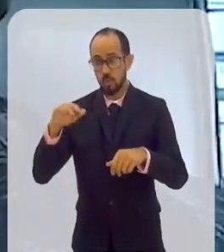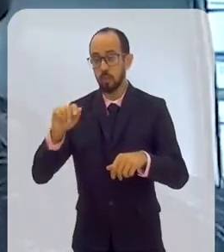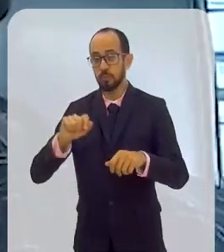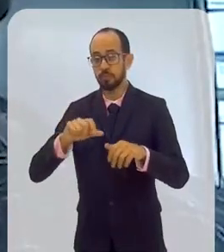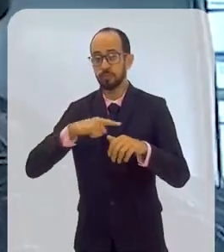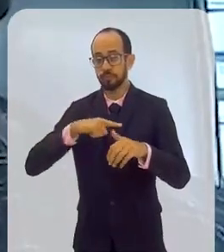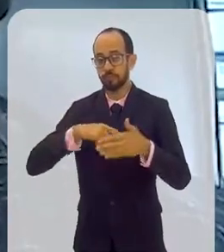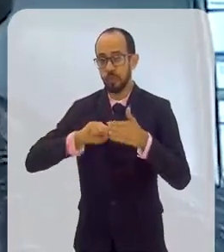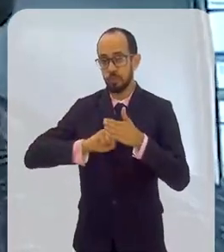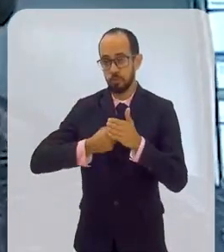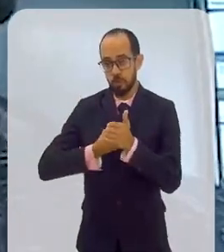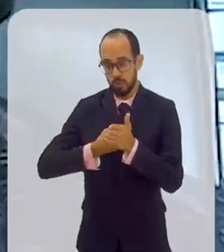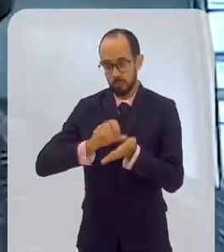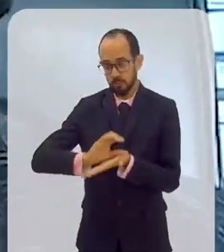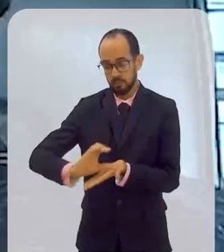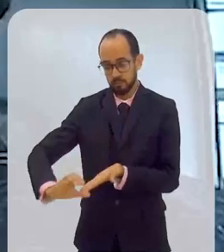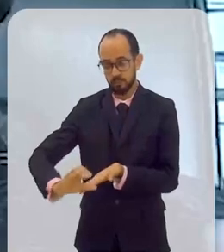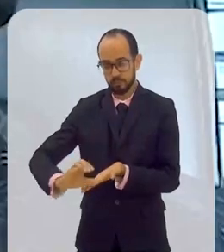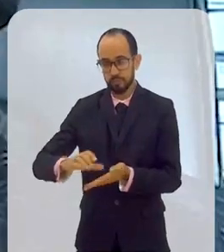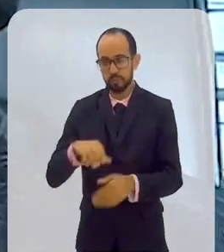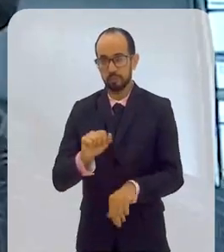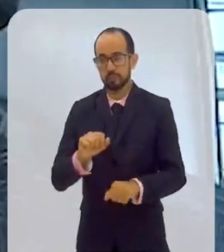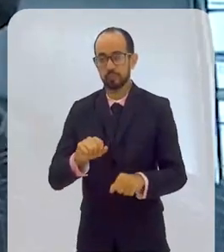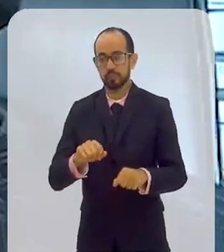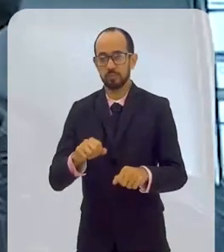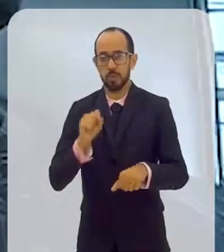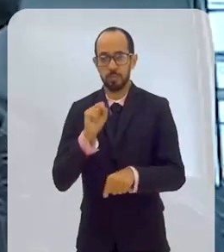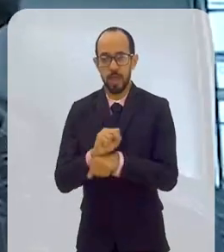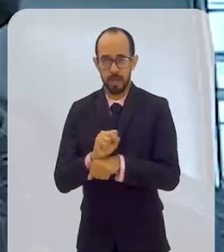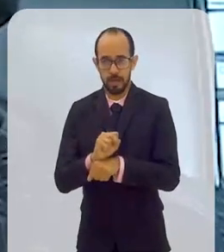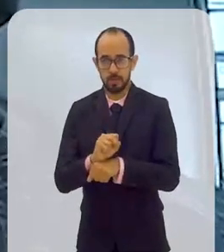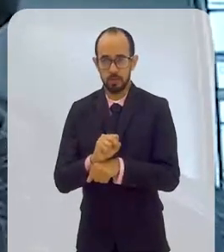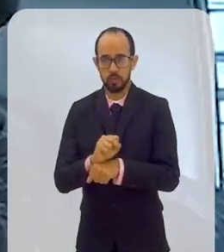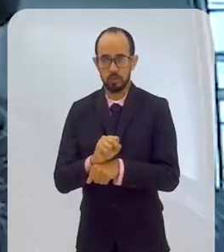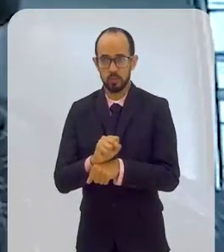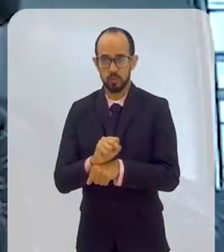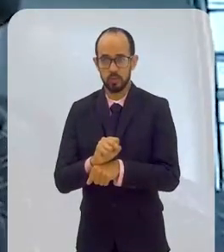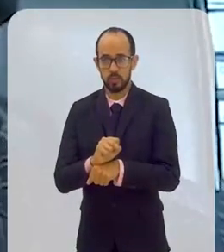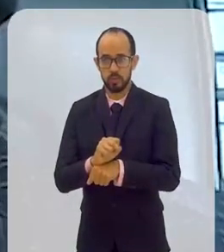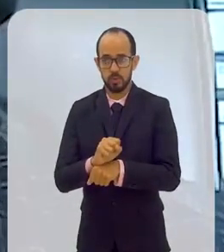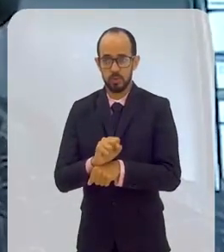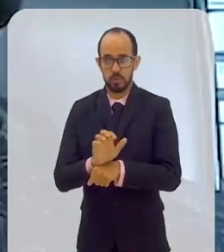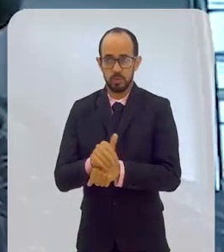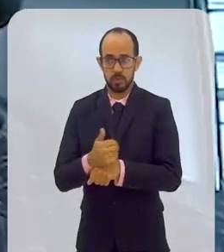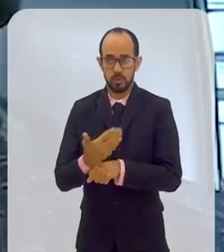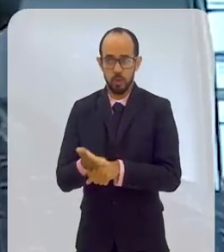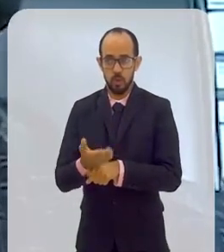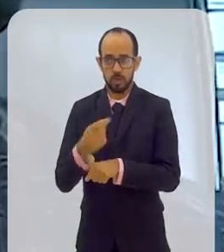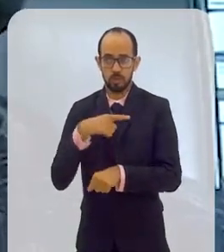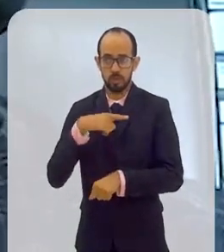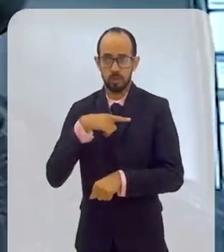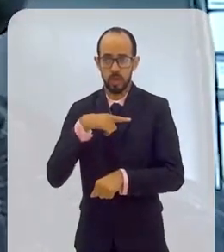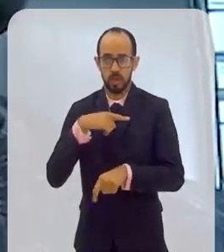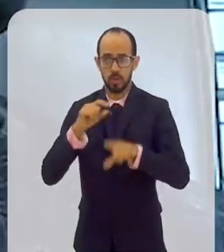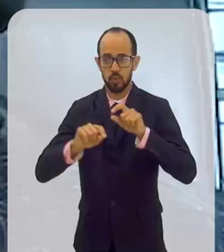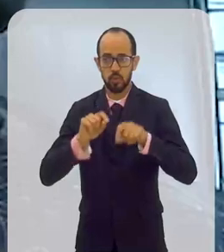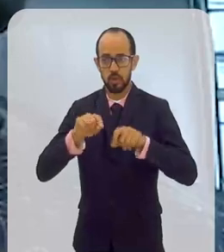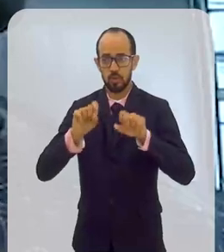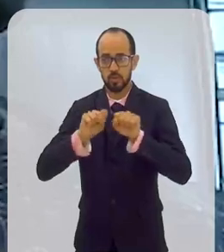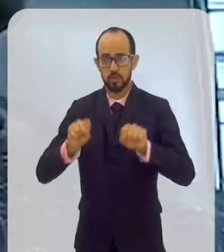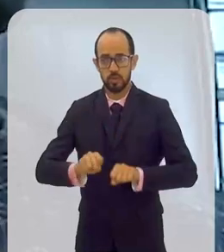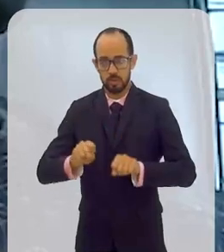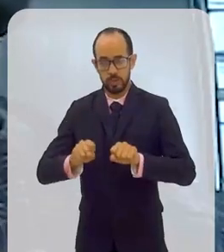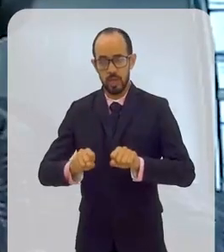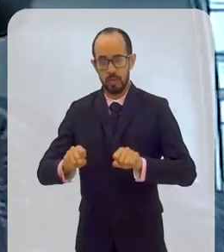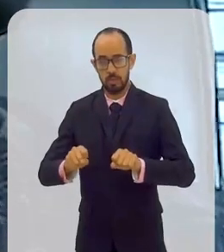tem um bloqueio, o orçamento bloqueado, o orçamento parado, que é aquele, como eles falam, aqui a gente tem um regime que realmente está